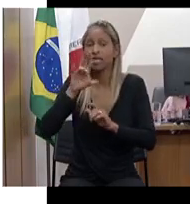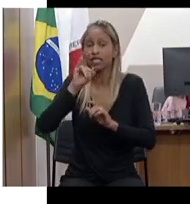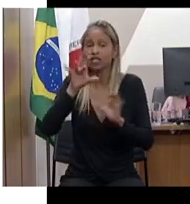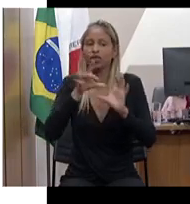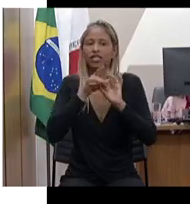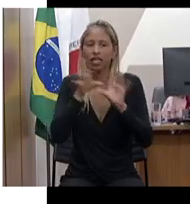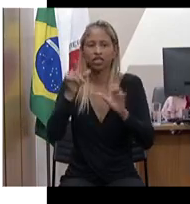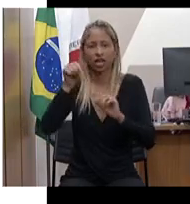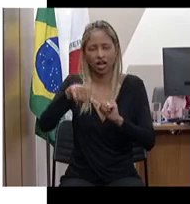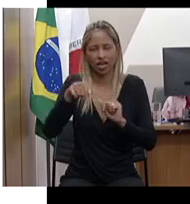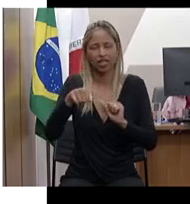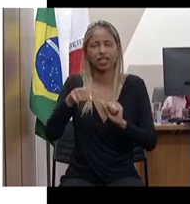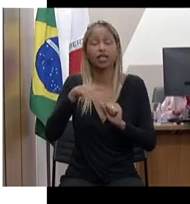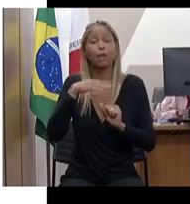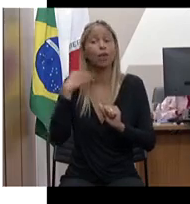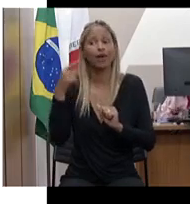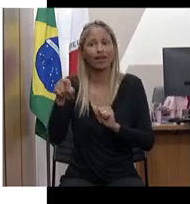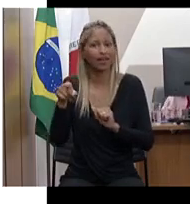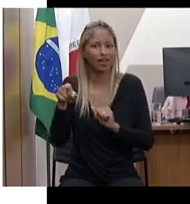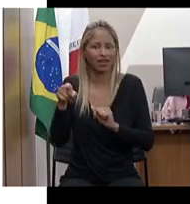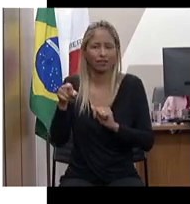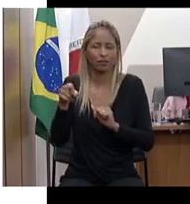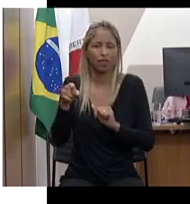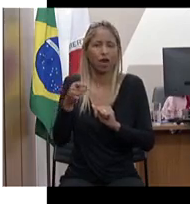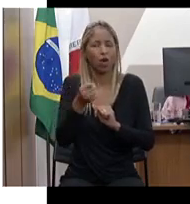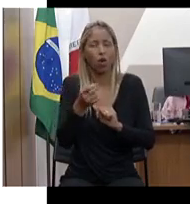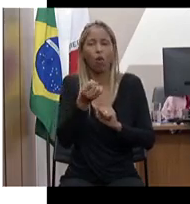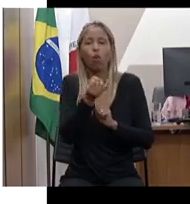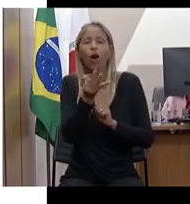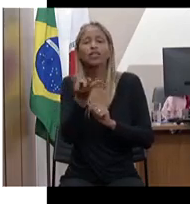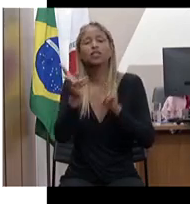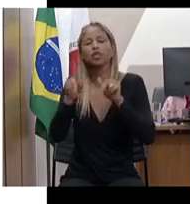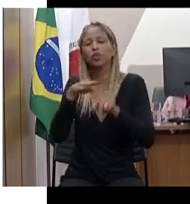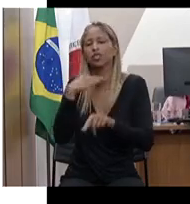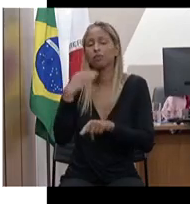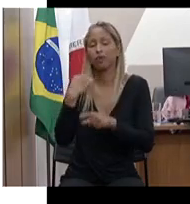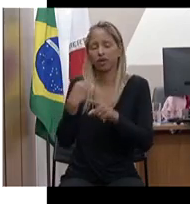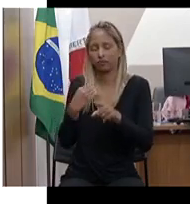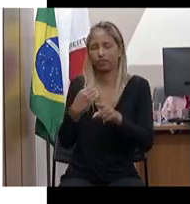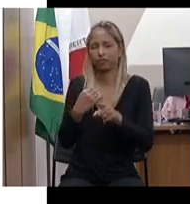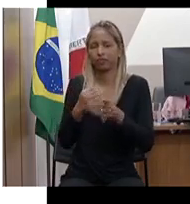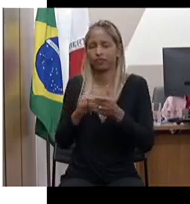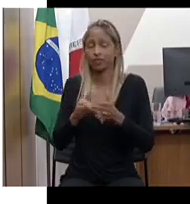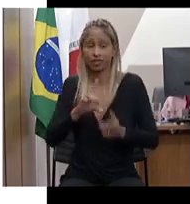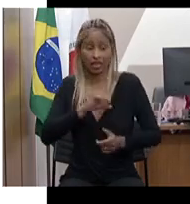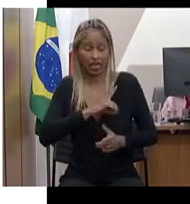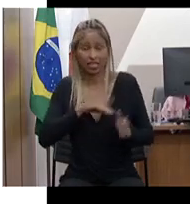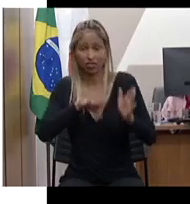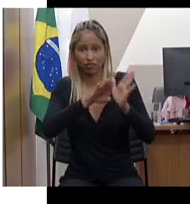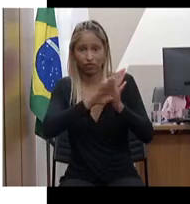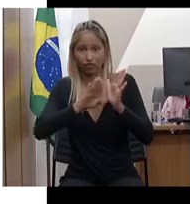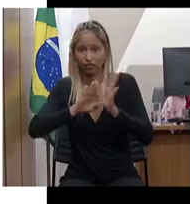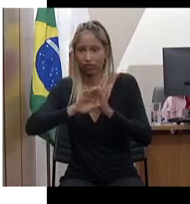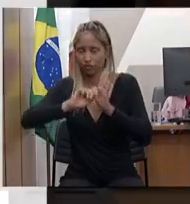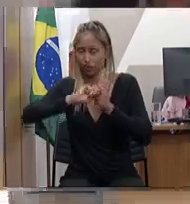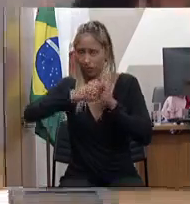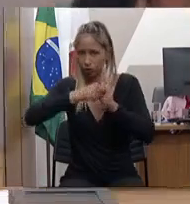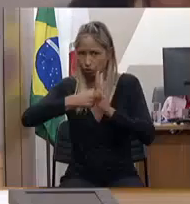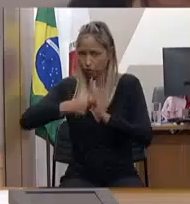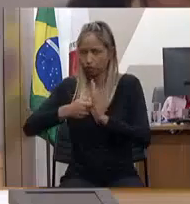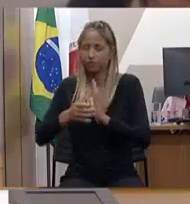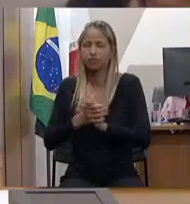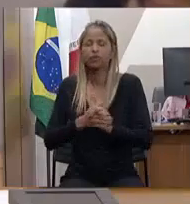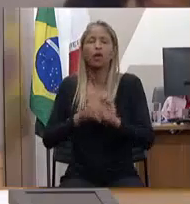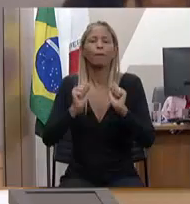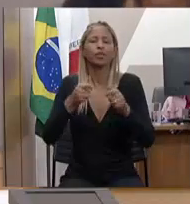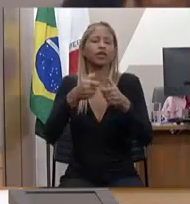você deixar aquilo ia morrer alguém ou muitas muitos alguém na verdade né então a atuação era existe a gente poderia até